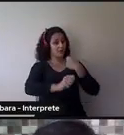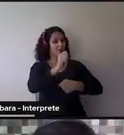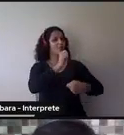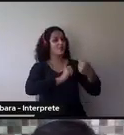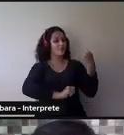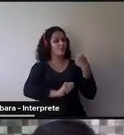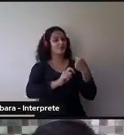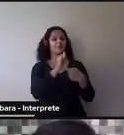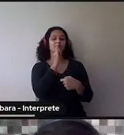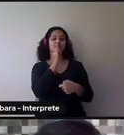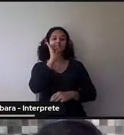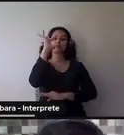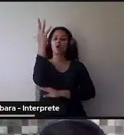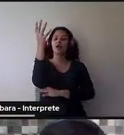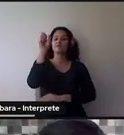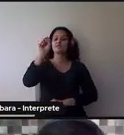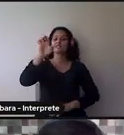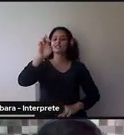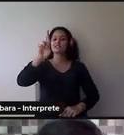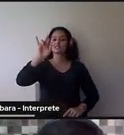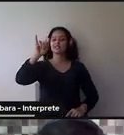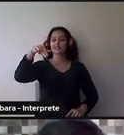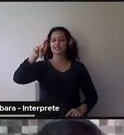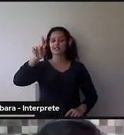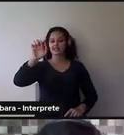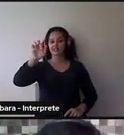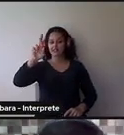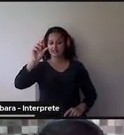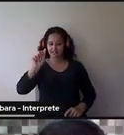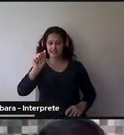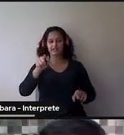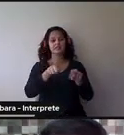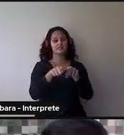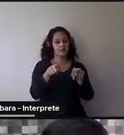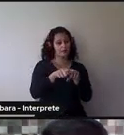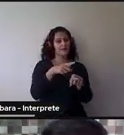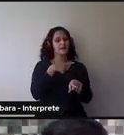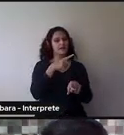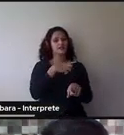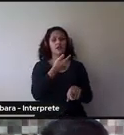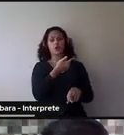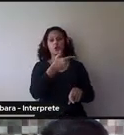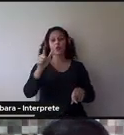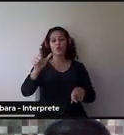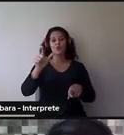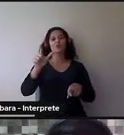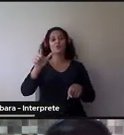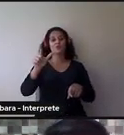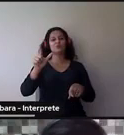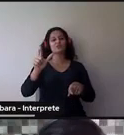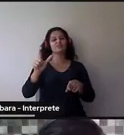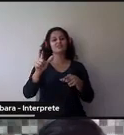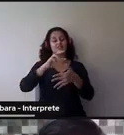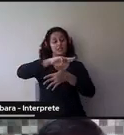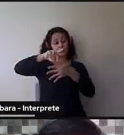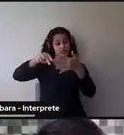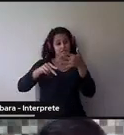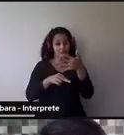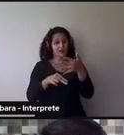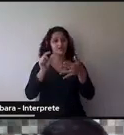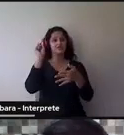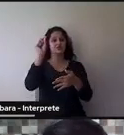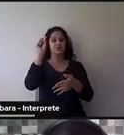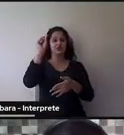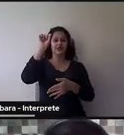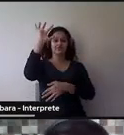apresentar algumas espécies que realizam associações micorrízicas. Então, eles têm essa importância tanto em